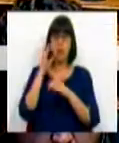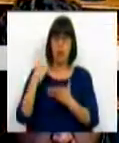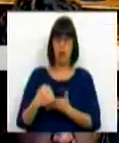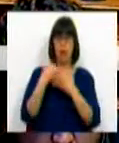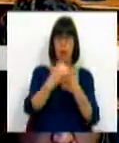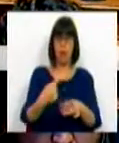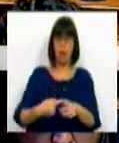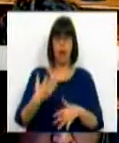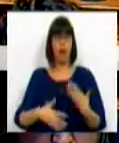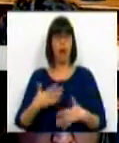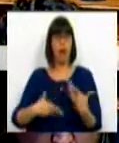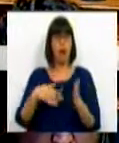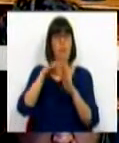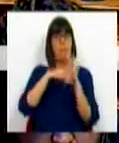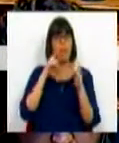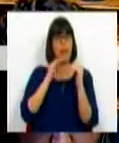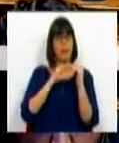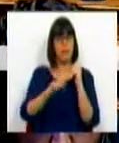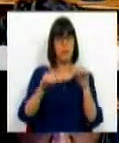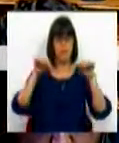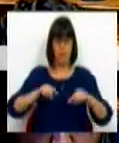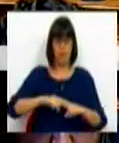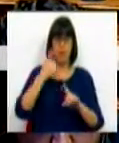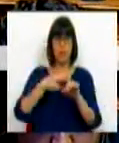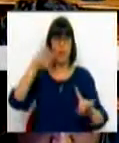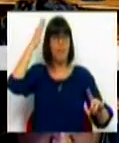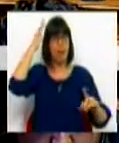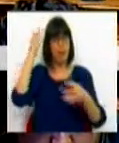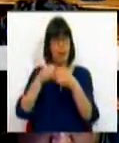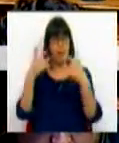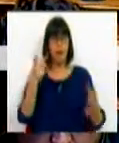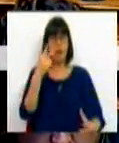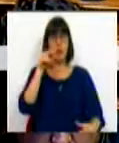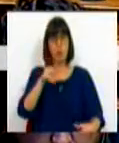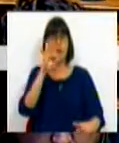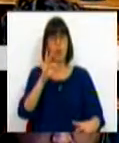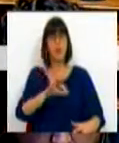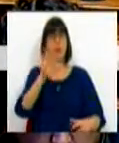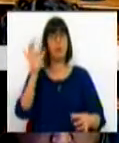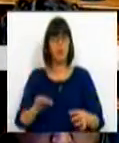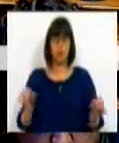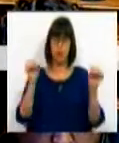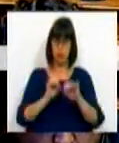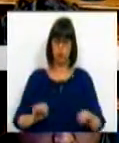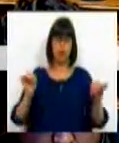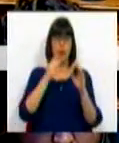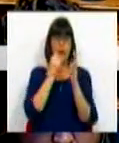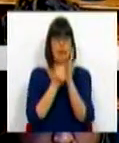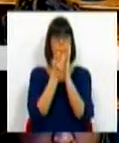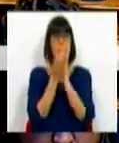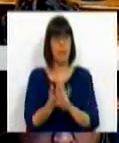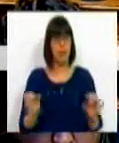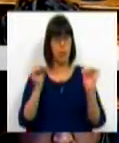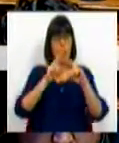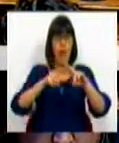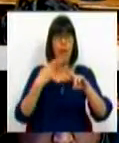apoiaram entusiasticamente um programa de estabilidade que para este ano previa um crescimento de 2,4%, que não tinha as medidas